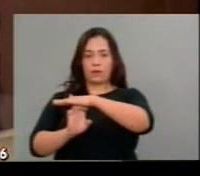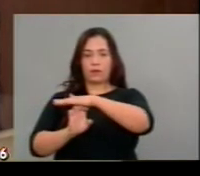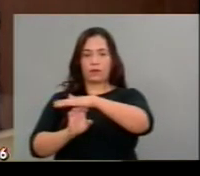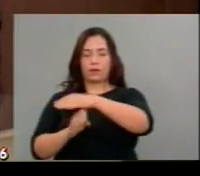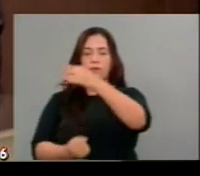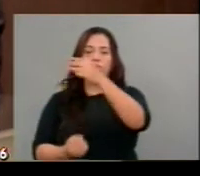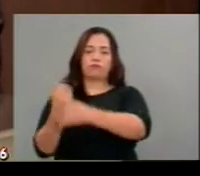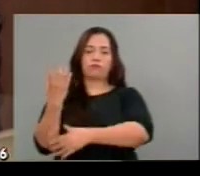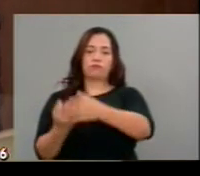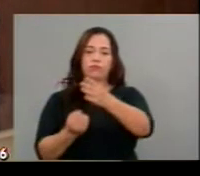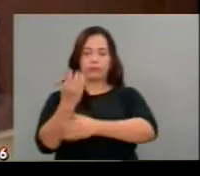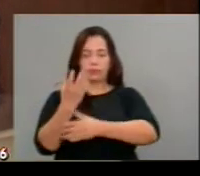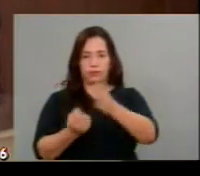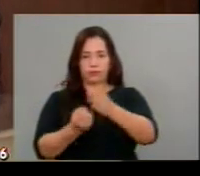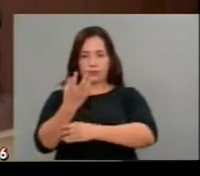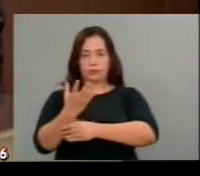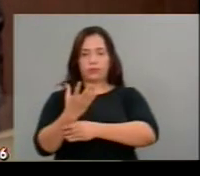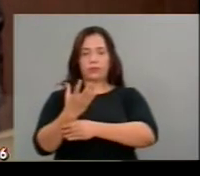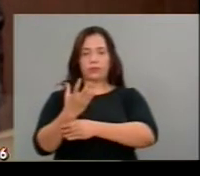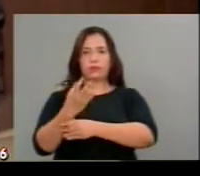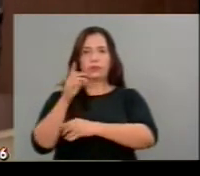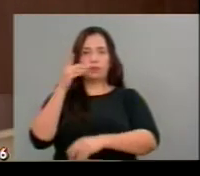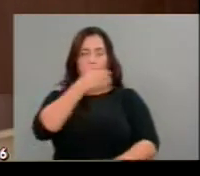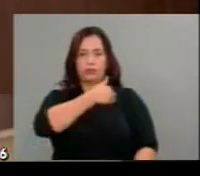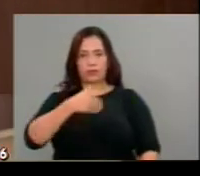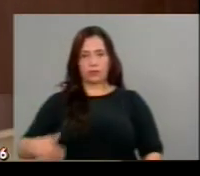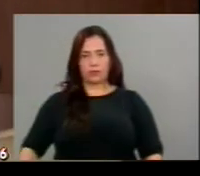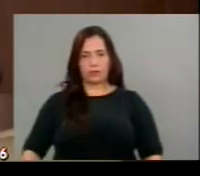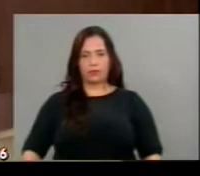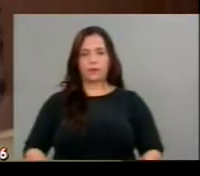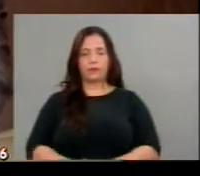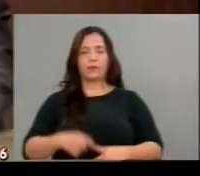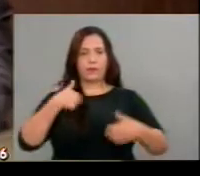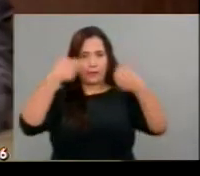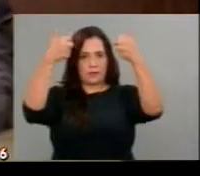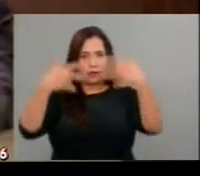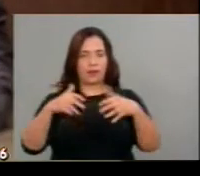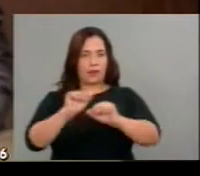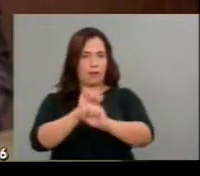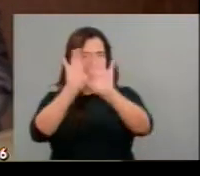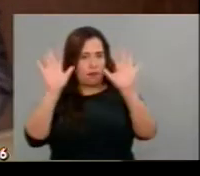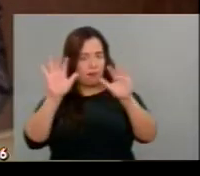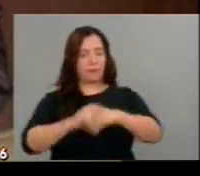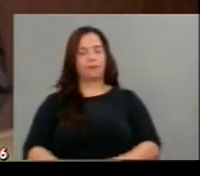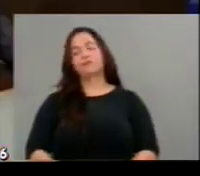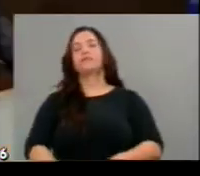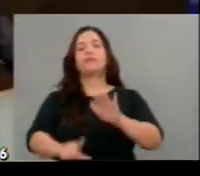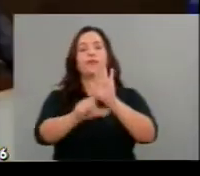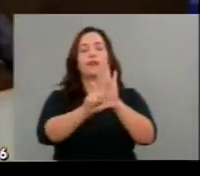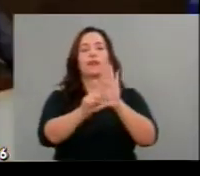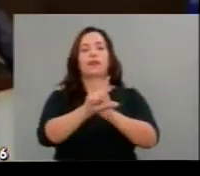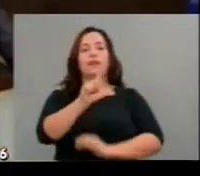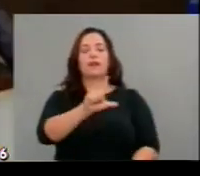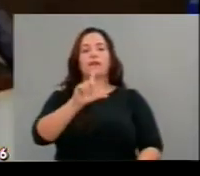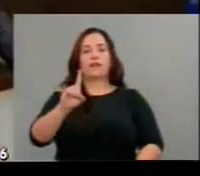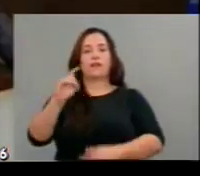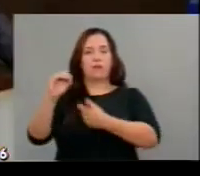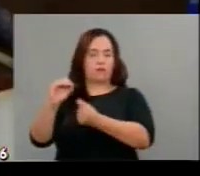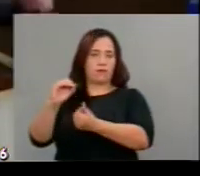criadas no âmbito do poder público. Eu vou ser bem didático. Quando a Lei de Diretrizes